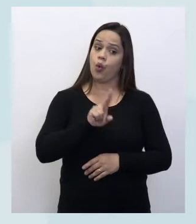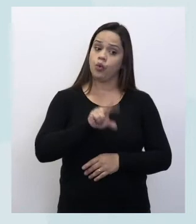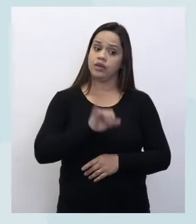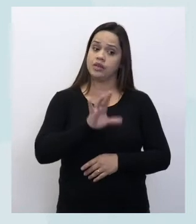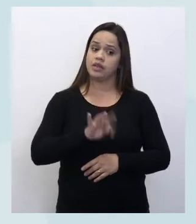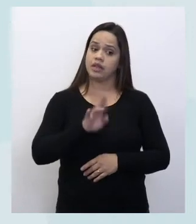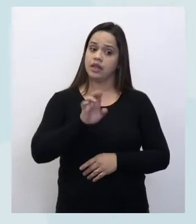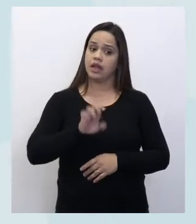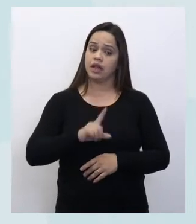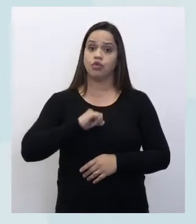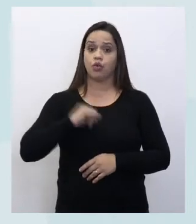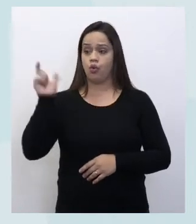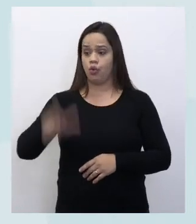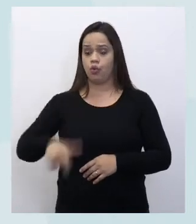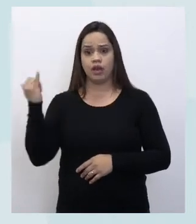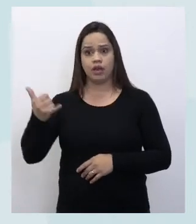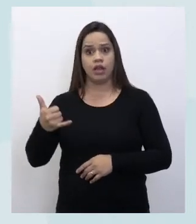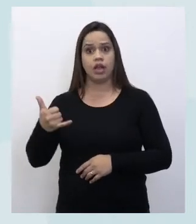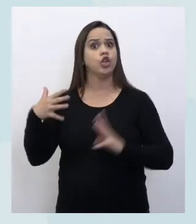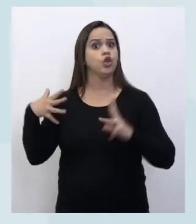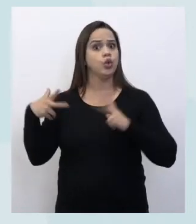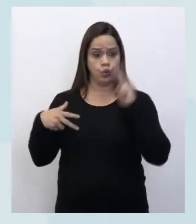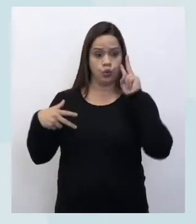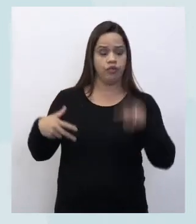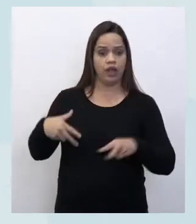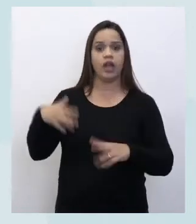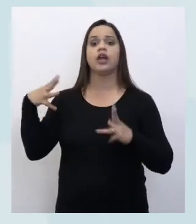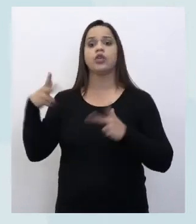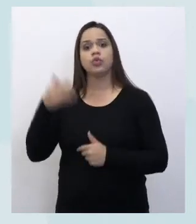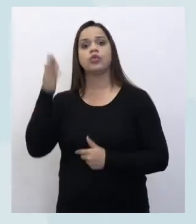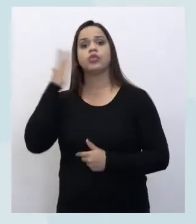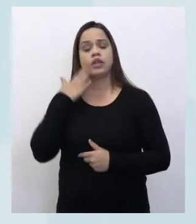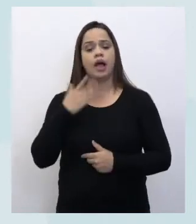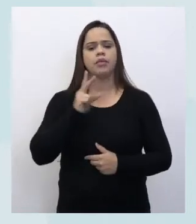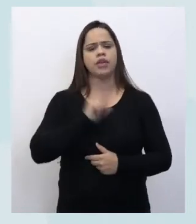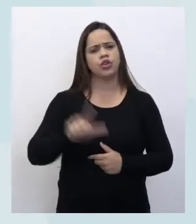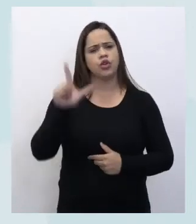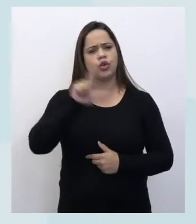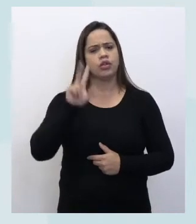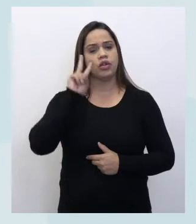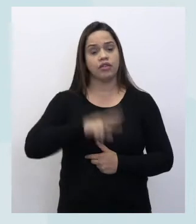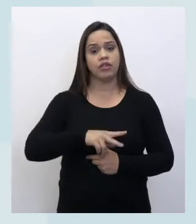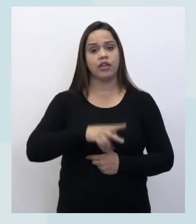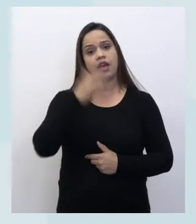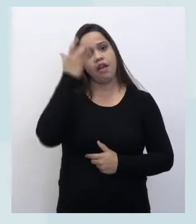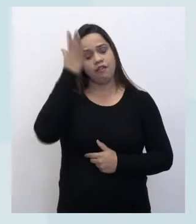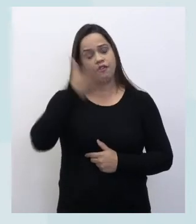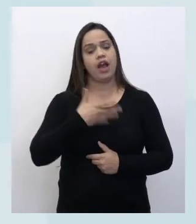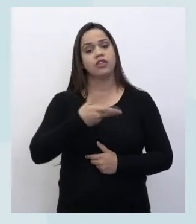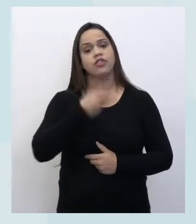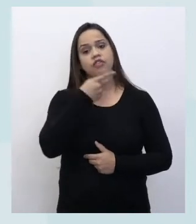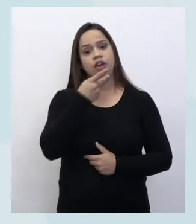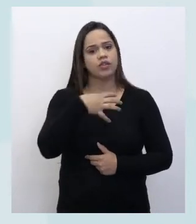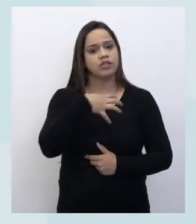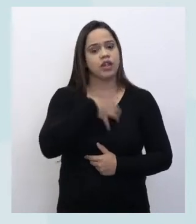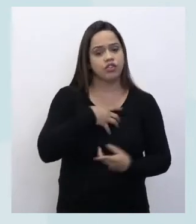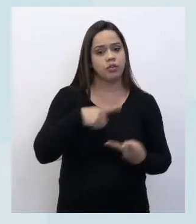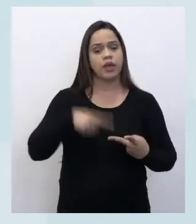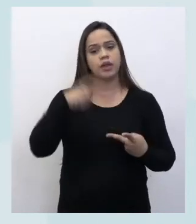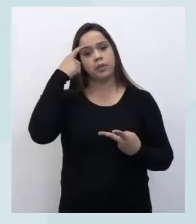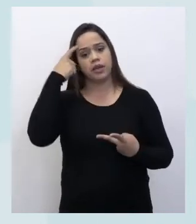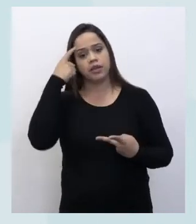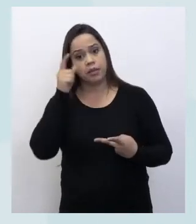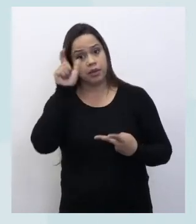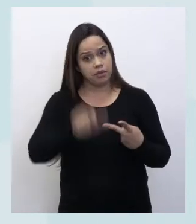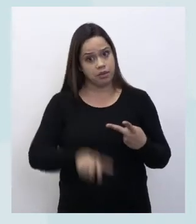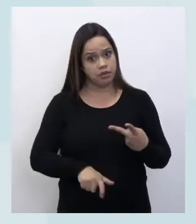que tudo sabe e tudo vê. Normalmente usado na literatura pela facilidade de narrar os sentimentos, pensamentos da